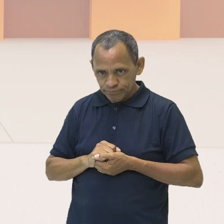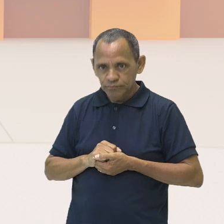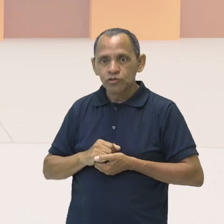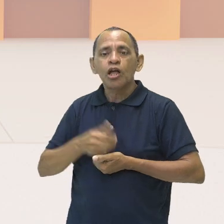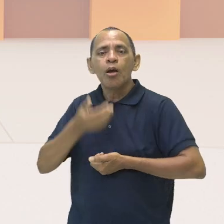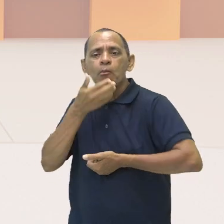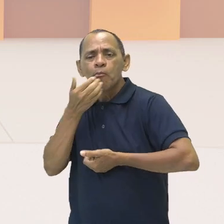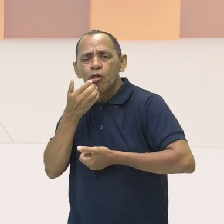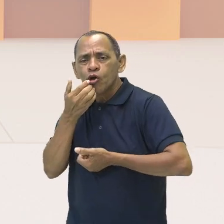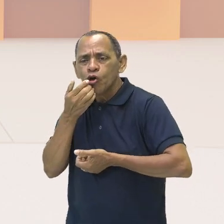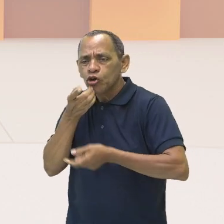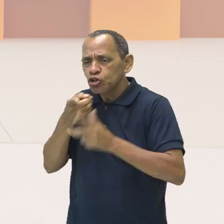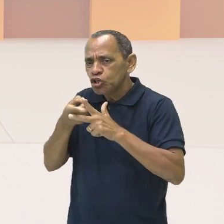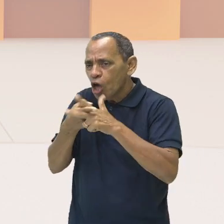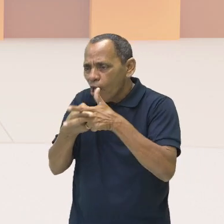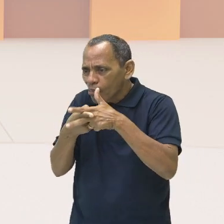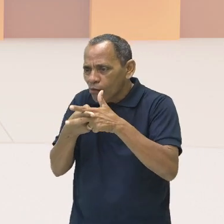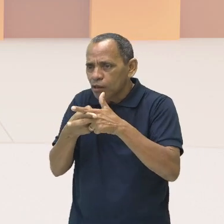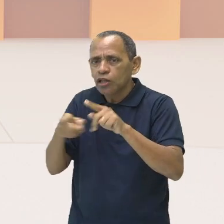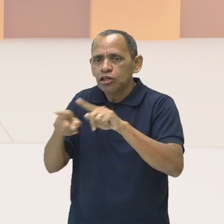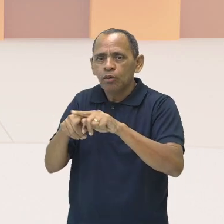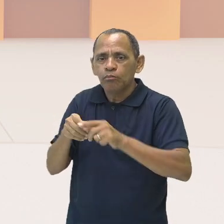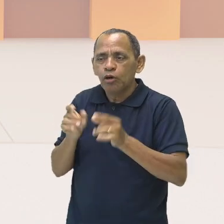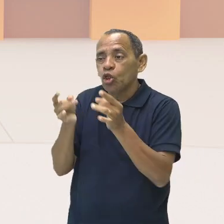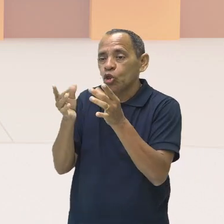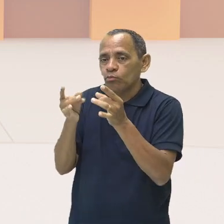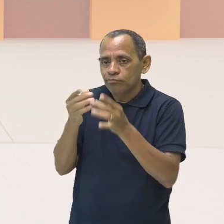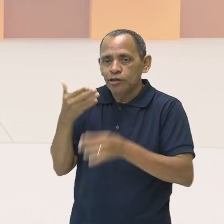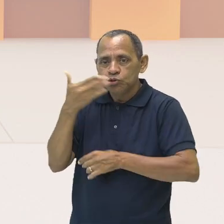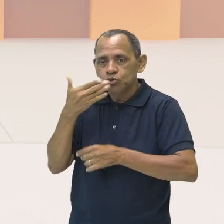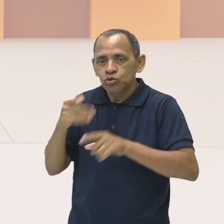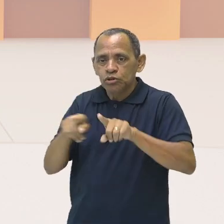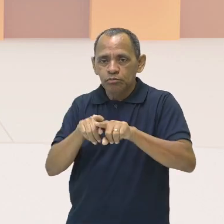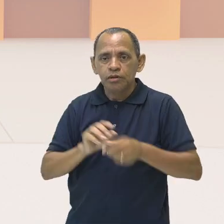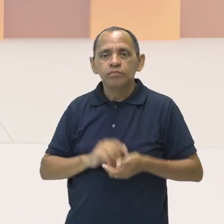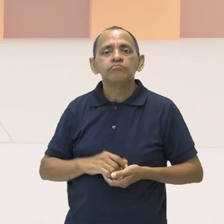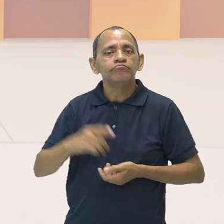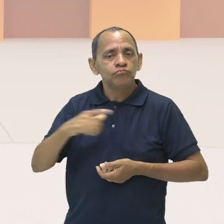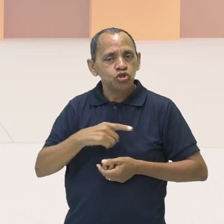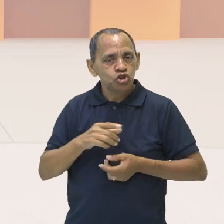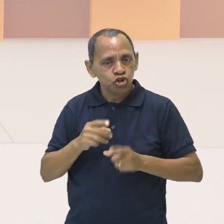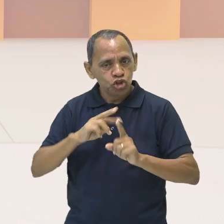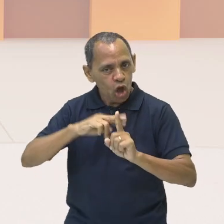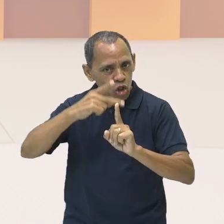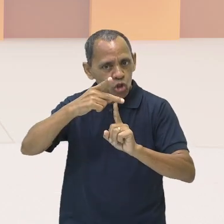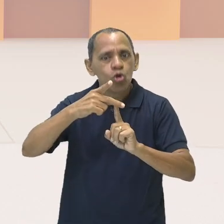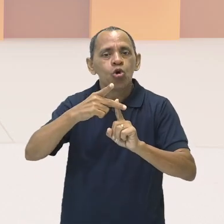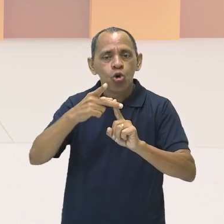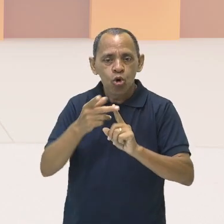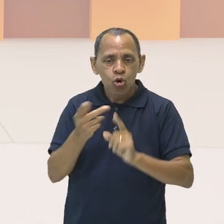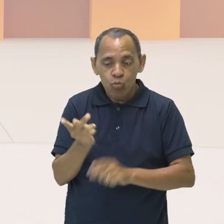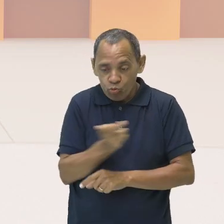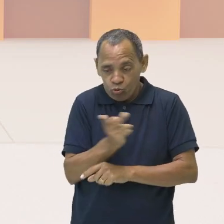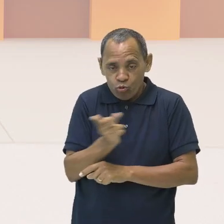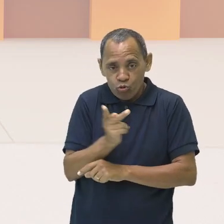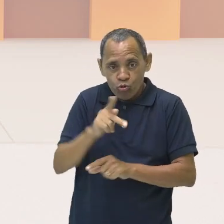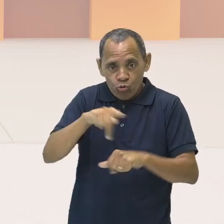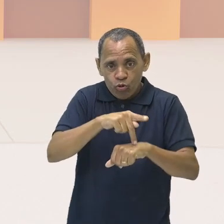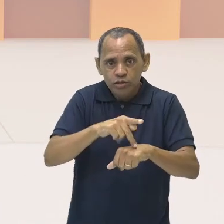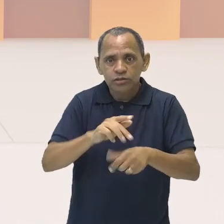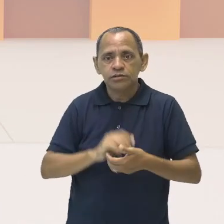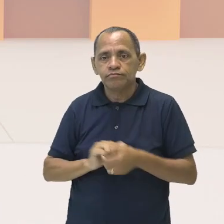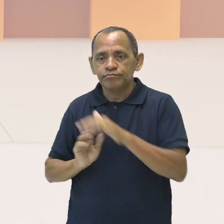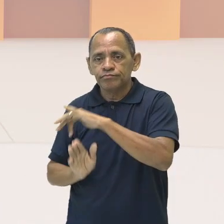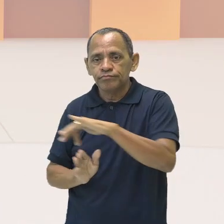o comércio do açúcar. Então, era lucrativo para ambas as partes. E aí a gente continua